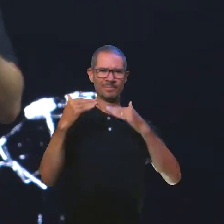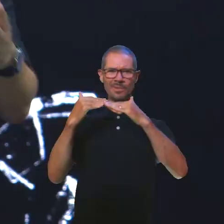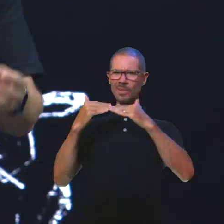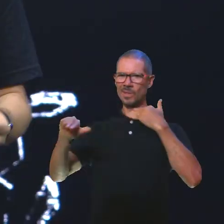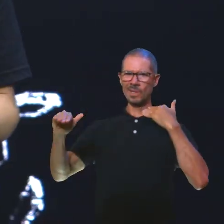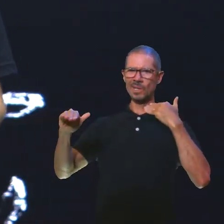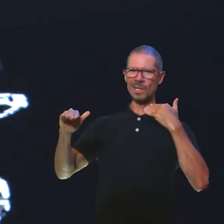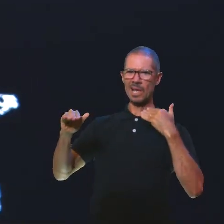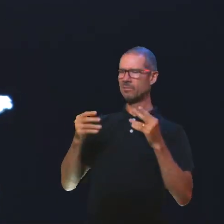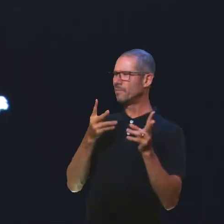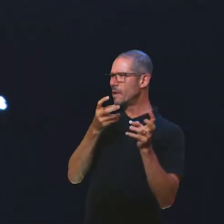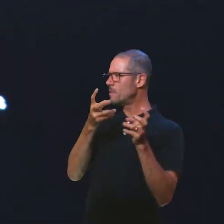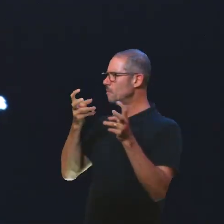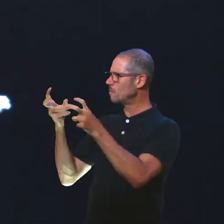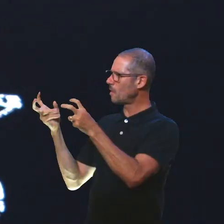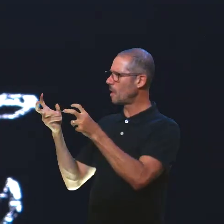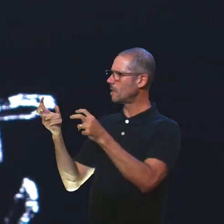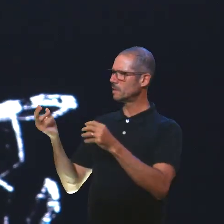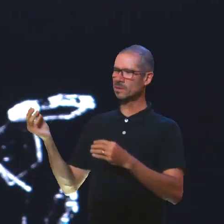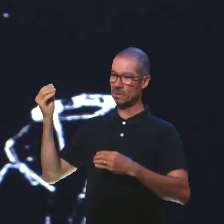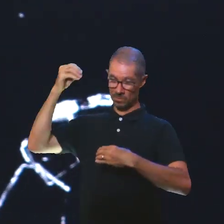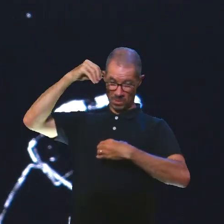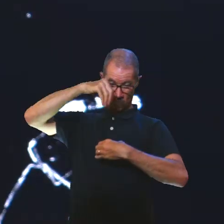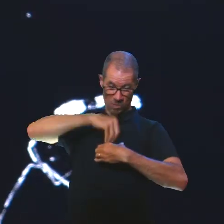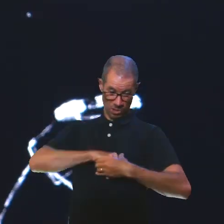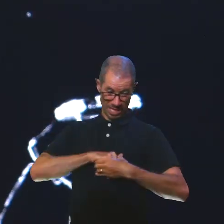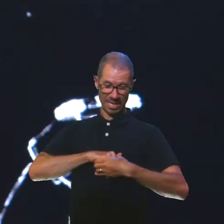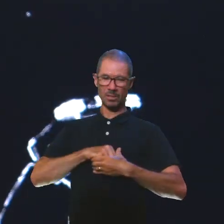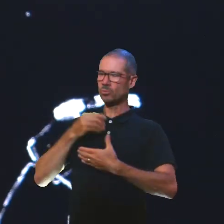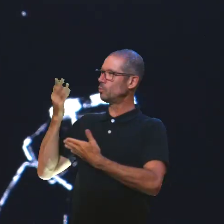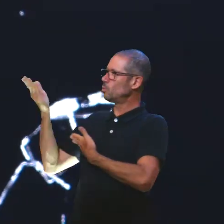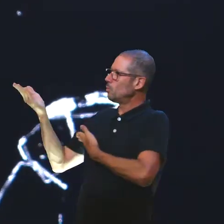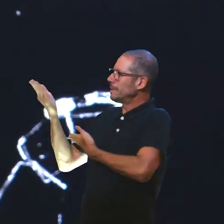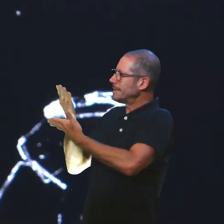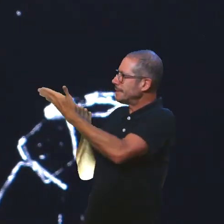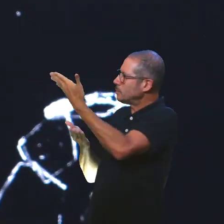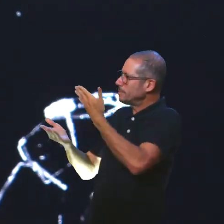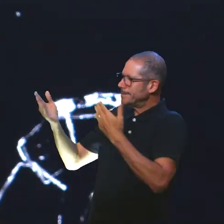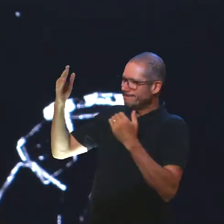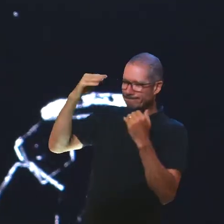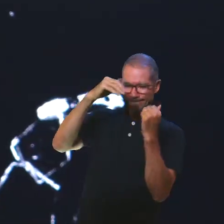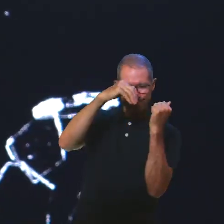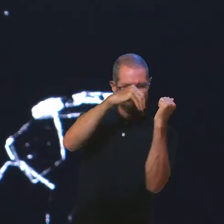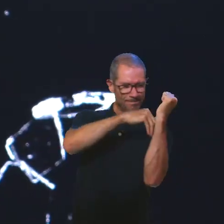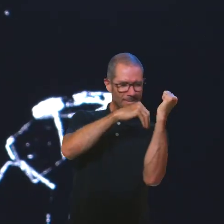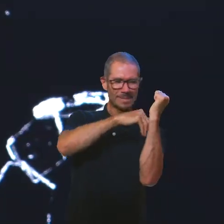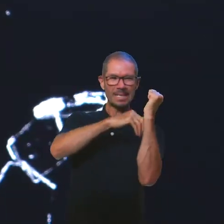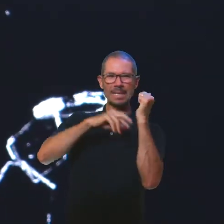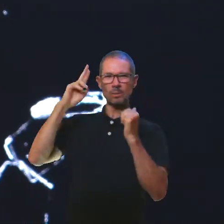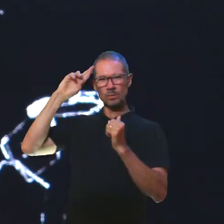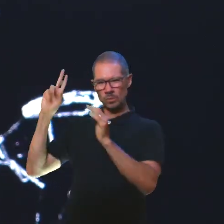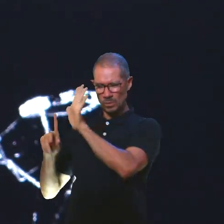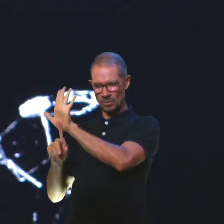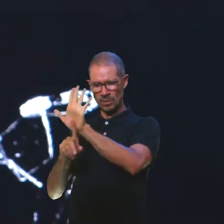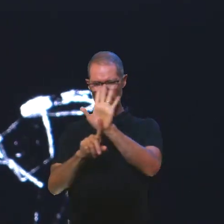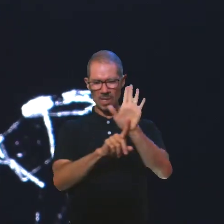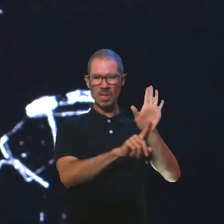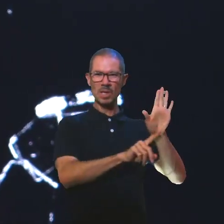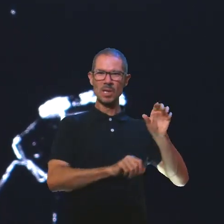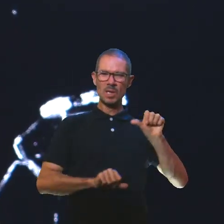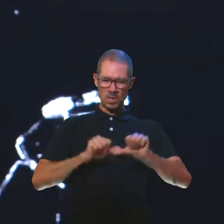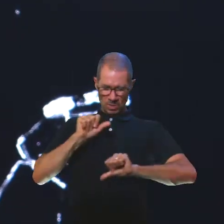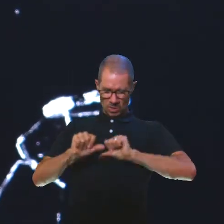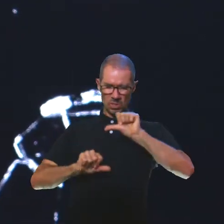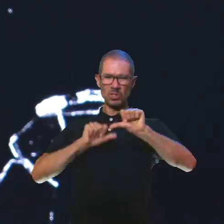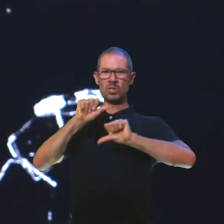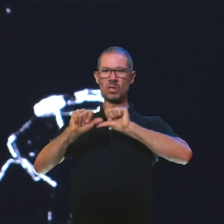aquilo que os outros veem. O que ele está gerando em nós é um relacionamento de muito mais tempo de secreto. É isso que o Senhor quer revelar e gerar cada vez